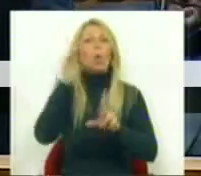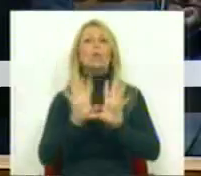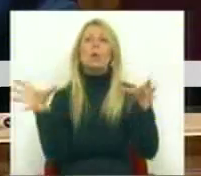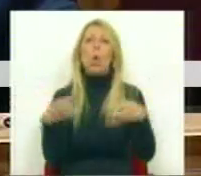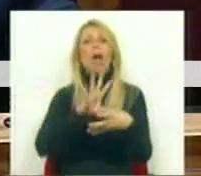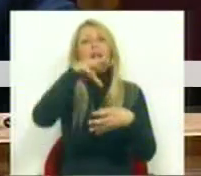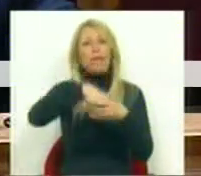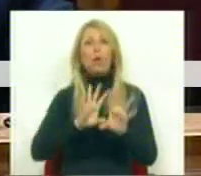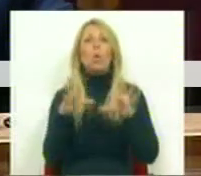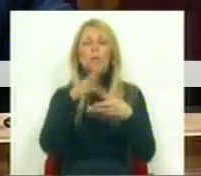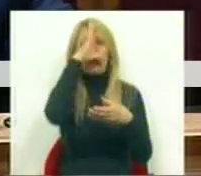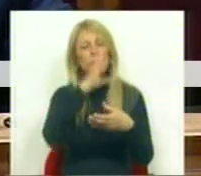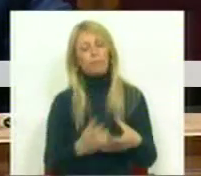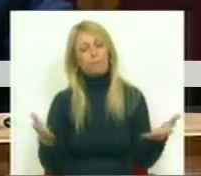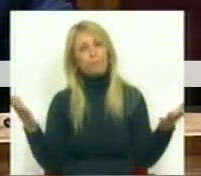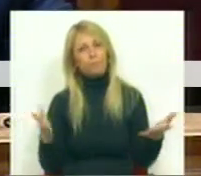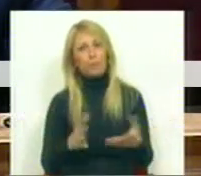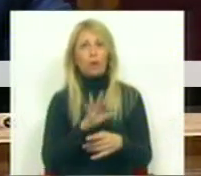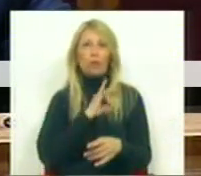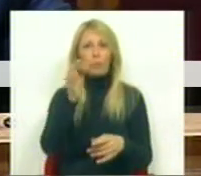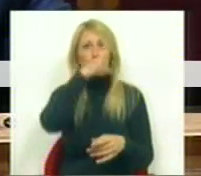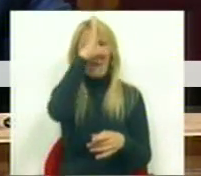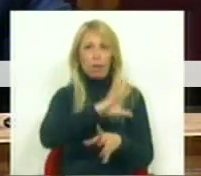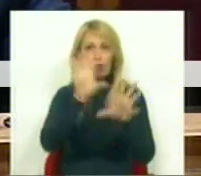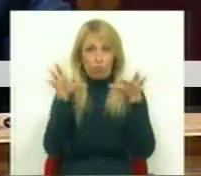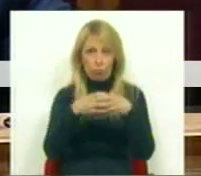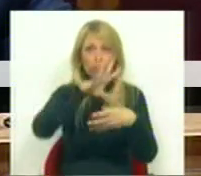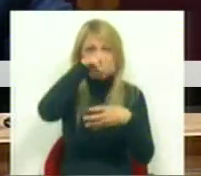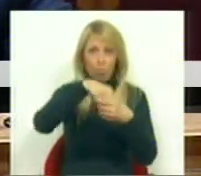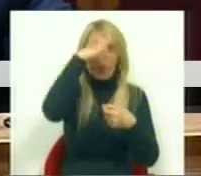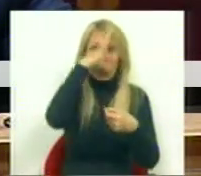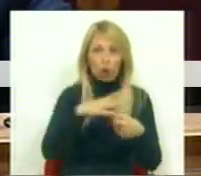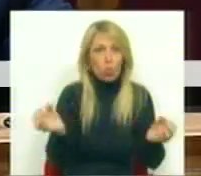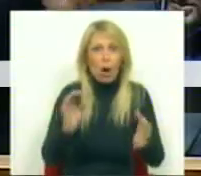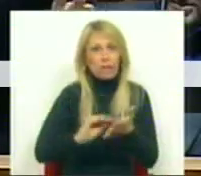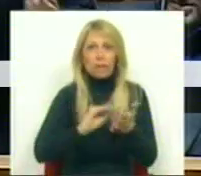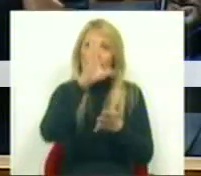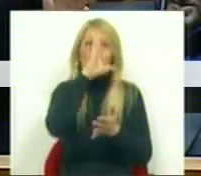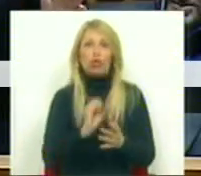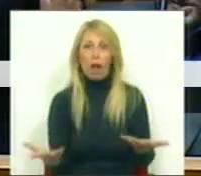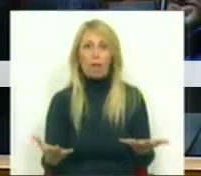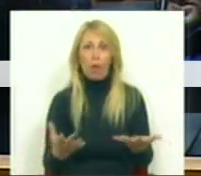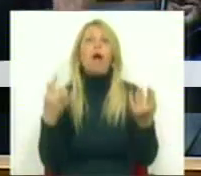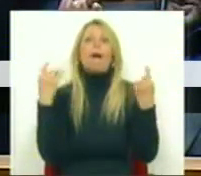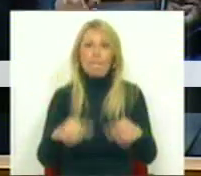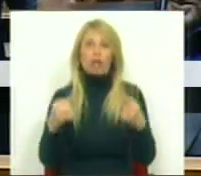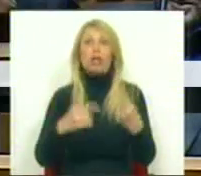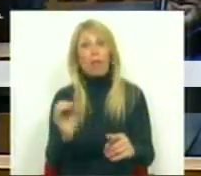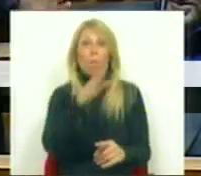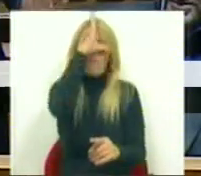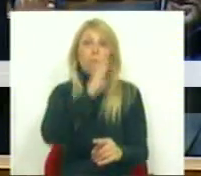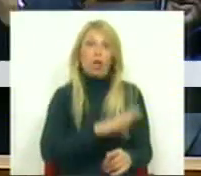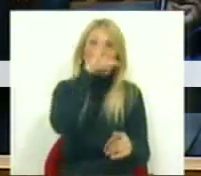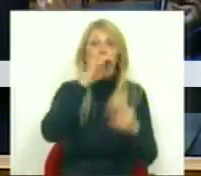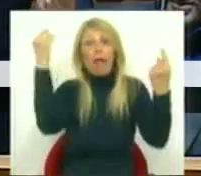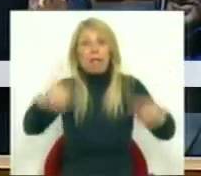Primeiro-Ministro, no Conselho de Ministros não estavam os tais secretários de Estado, mas quem lá estava eram ministros. Não foi o gato que deu uma informação pública